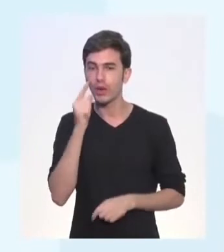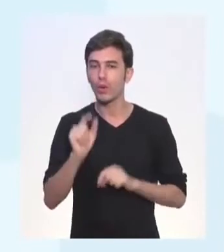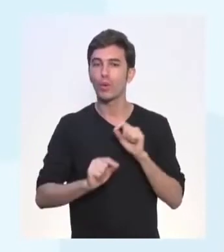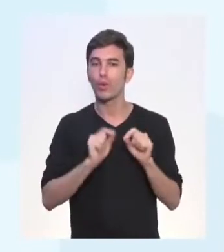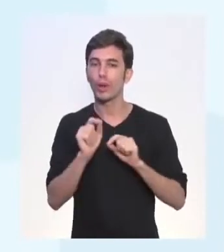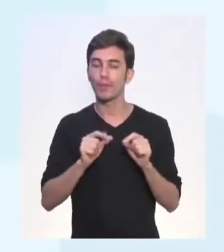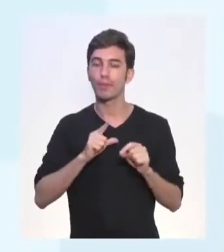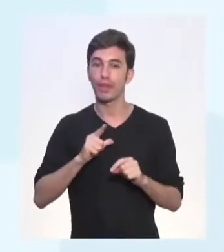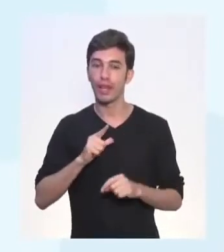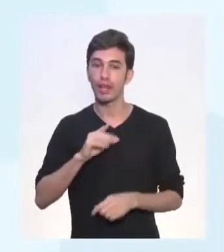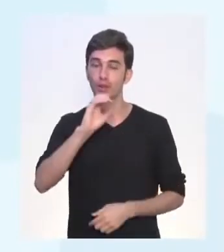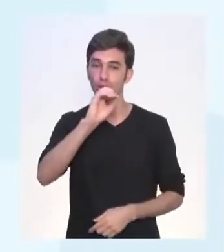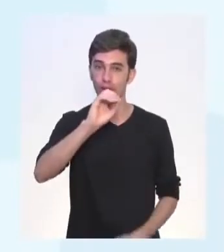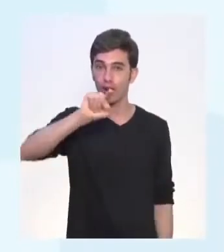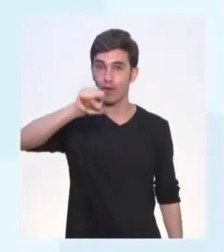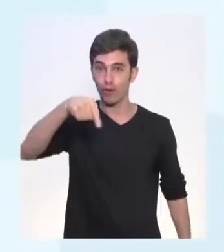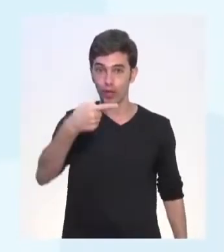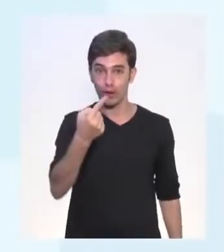Tony? A gente tem